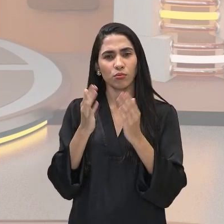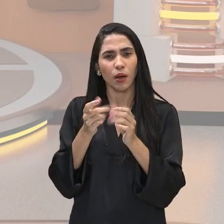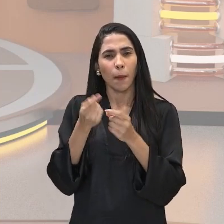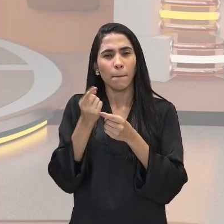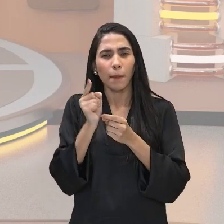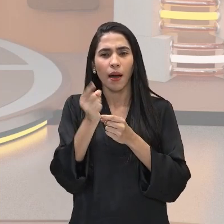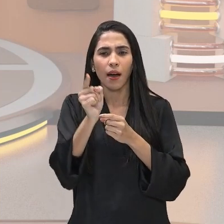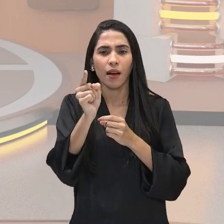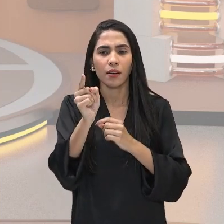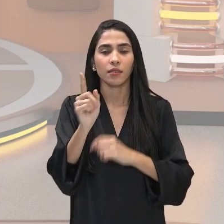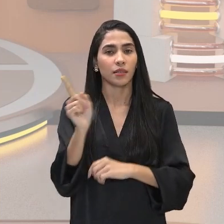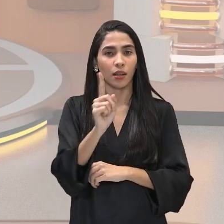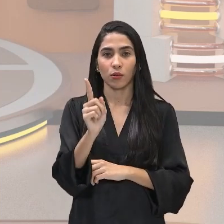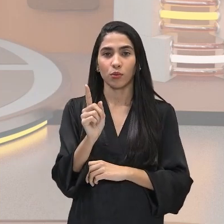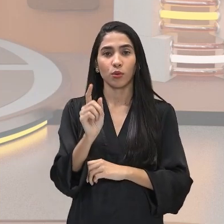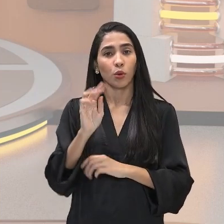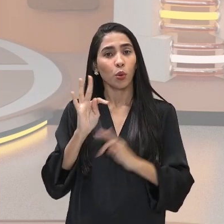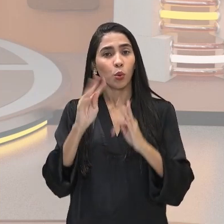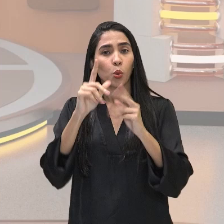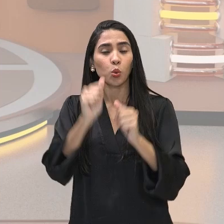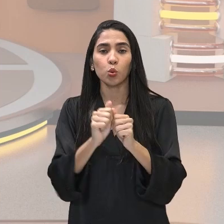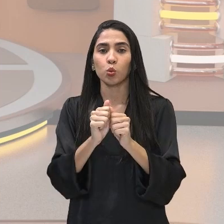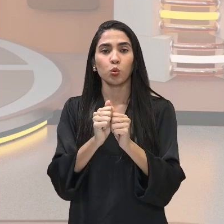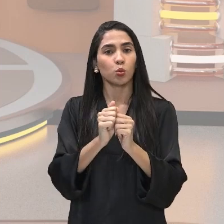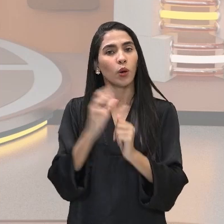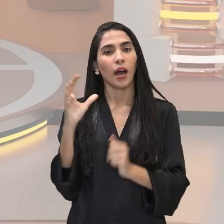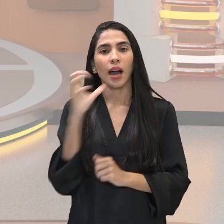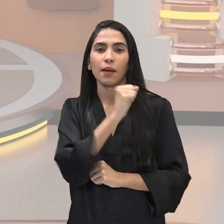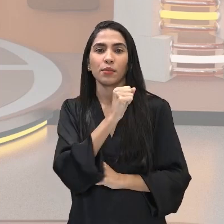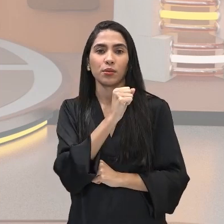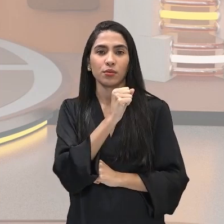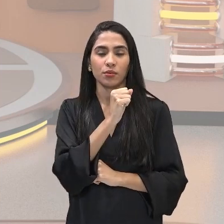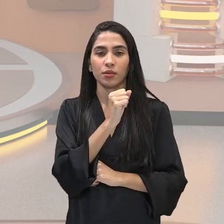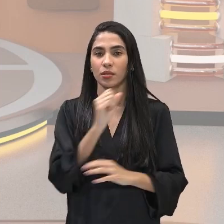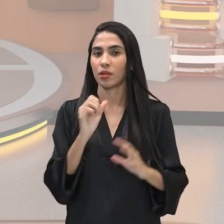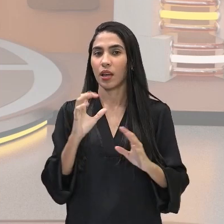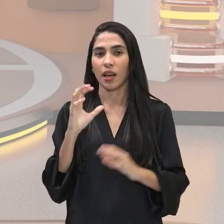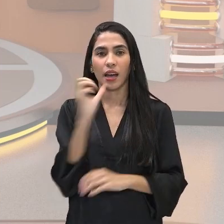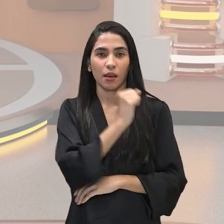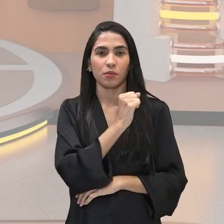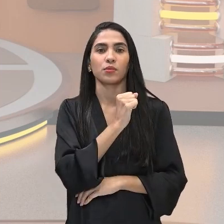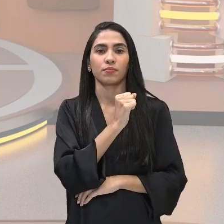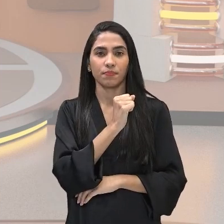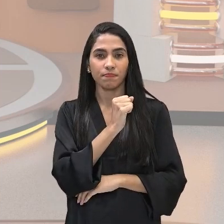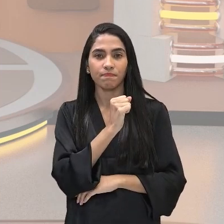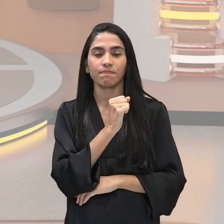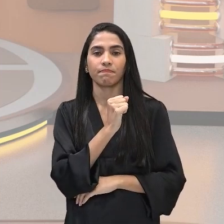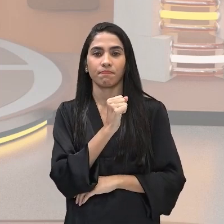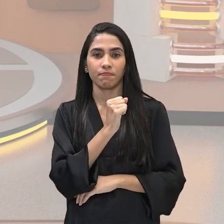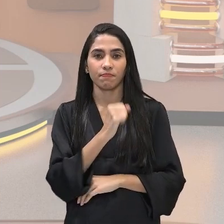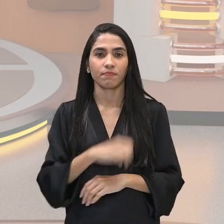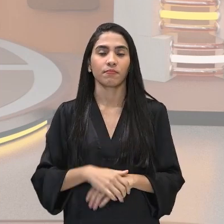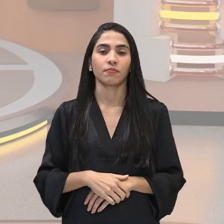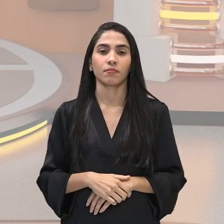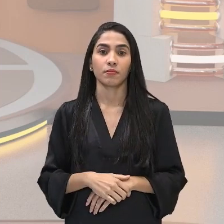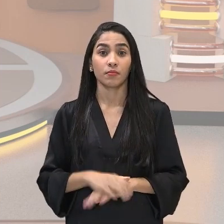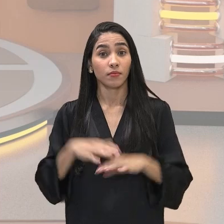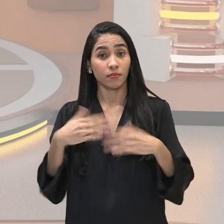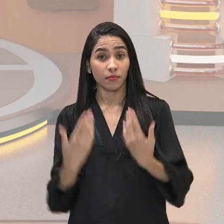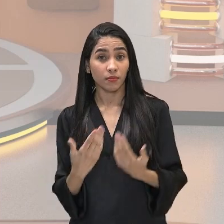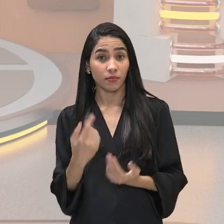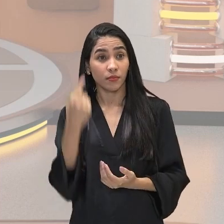Tudo passa e tudo passa muito rápido, não é? Tudo passa muito rápido. Então, quando a